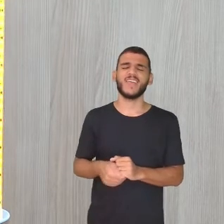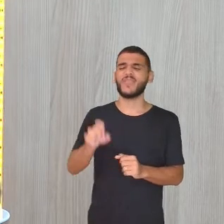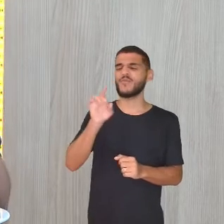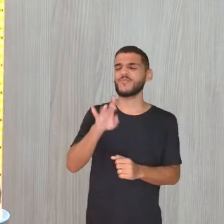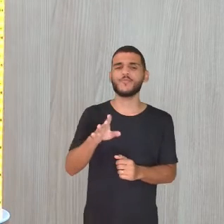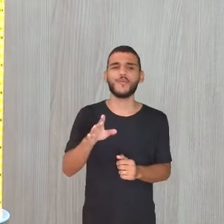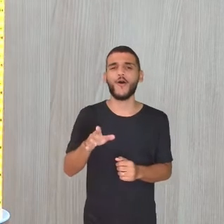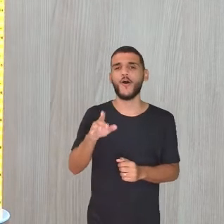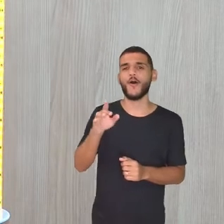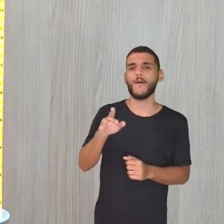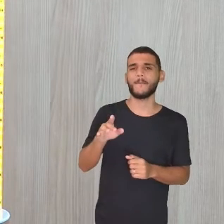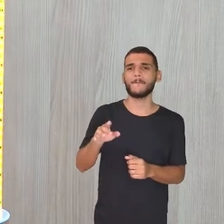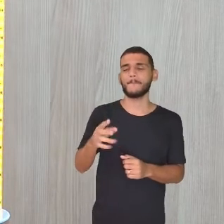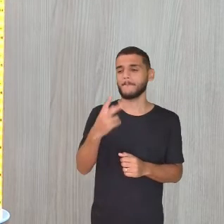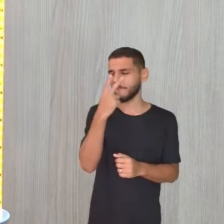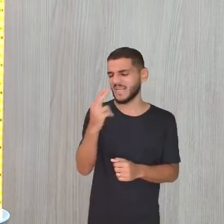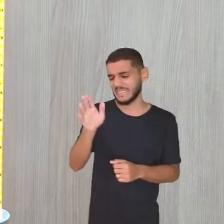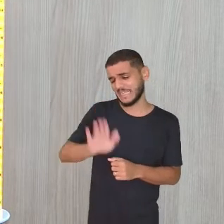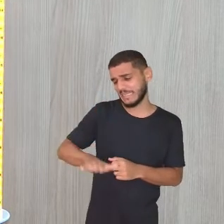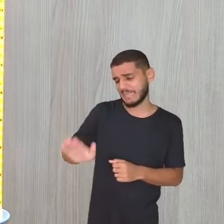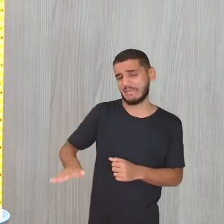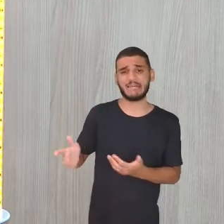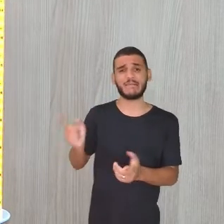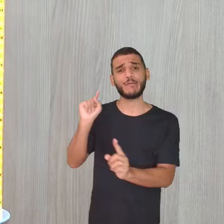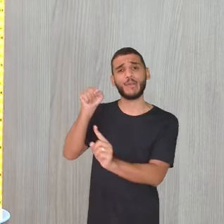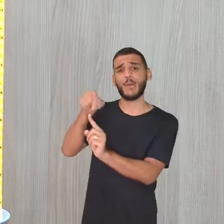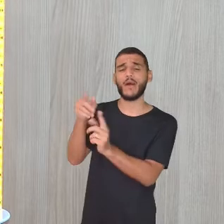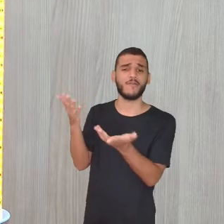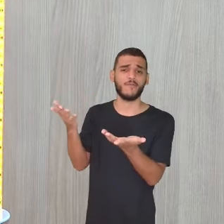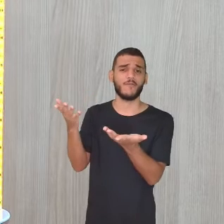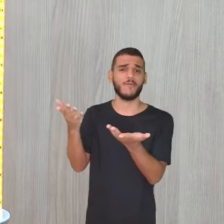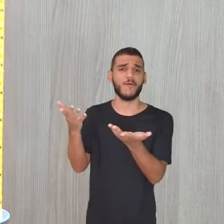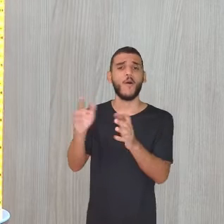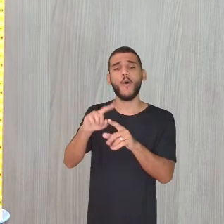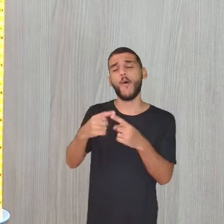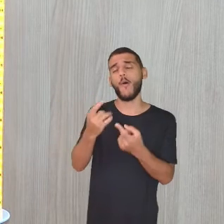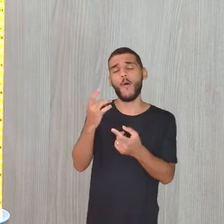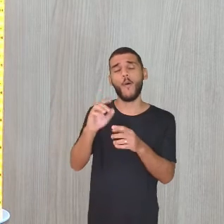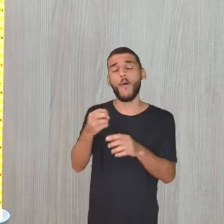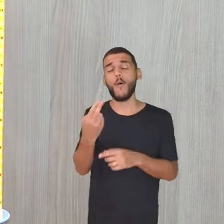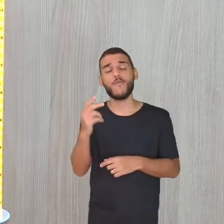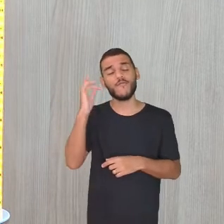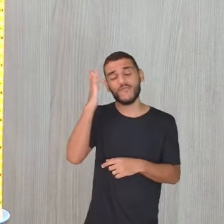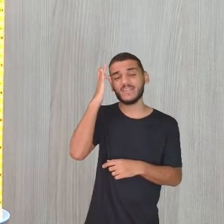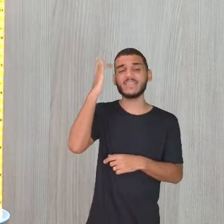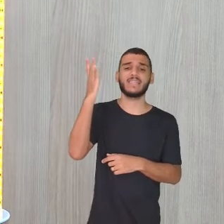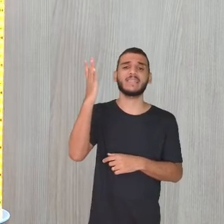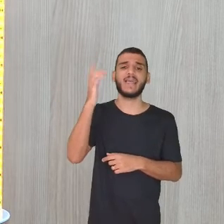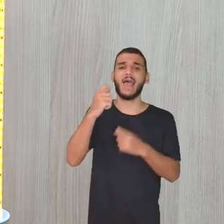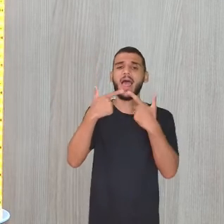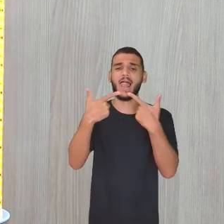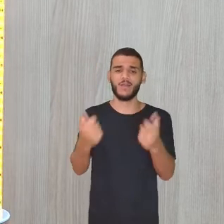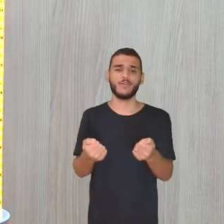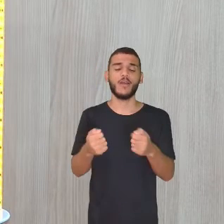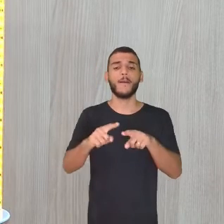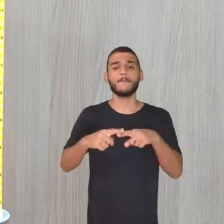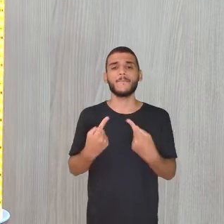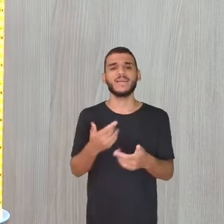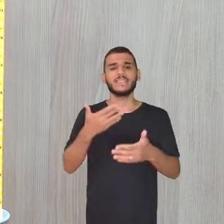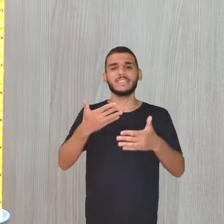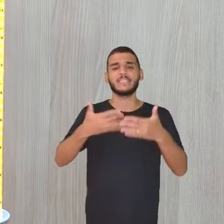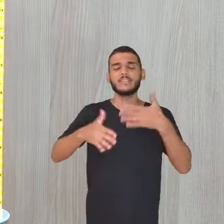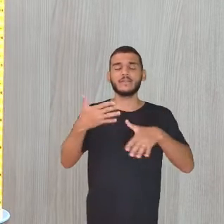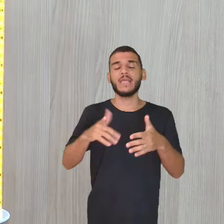ficar infantilizado ou para facilitar a linguagem, mas às vezes porque é um recurso tão rico. Né? A